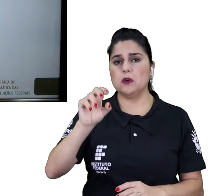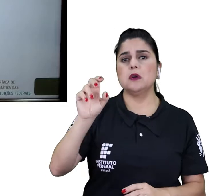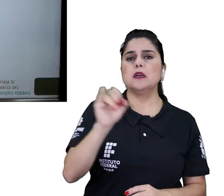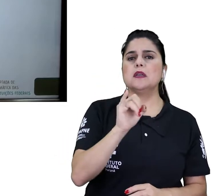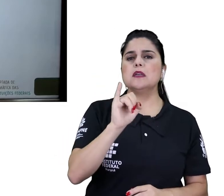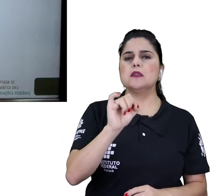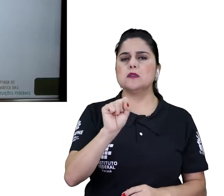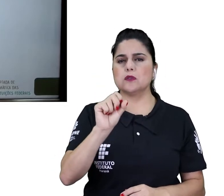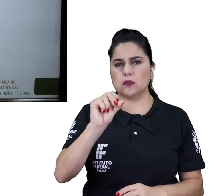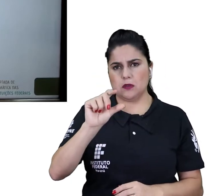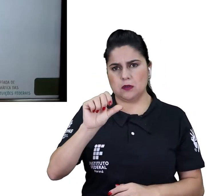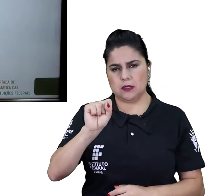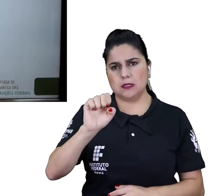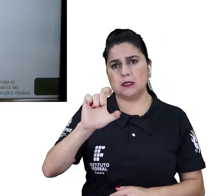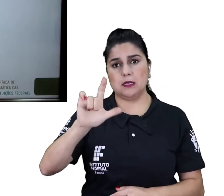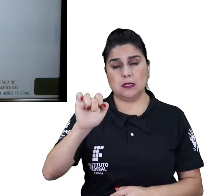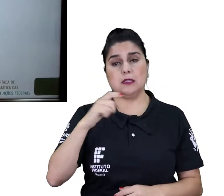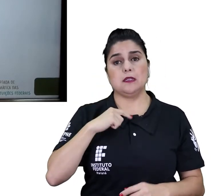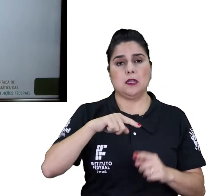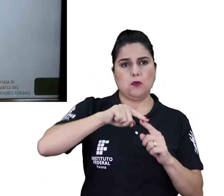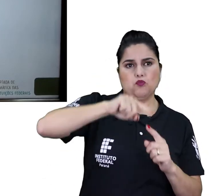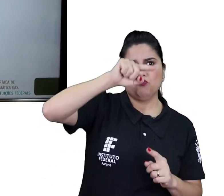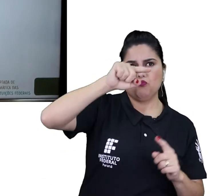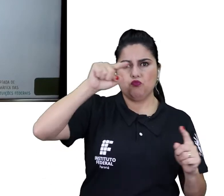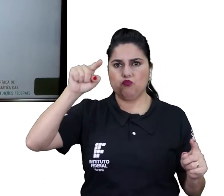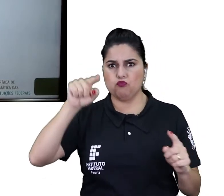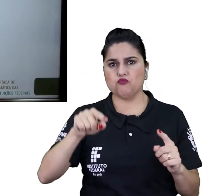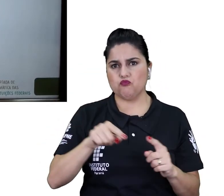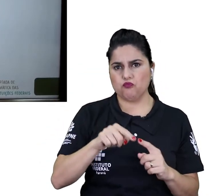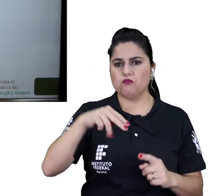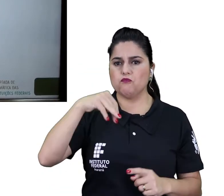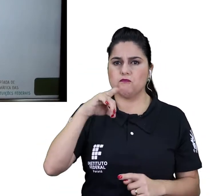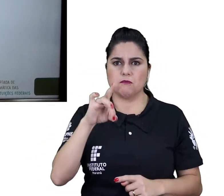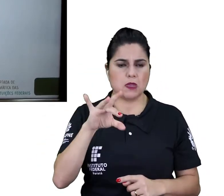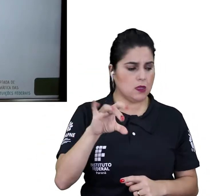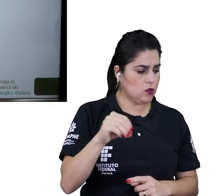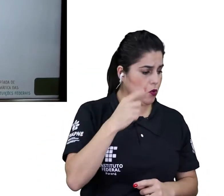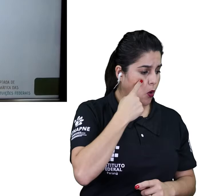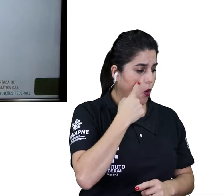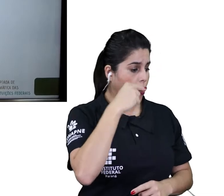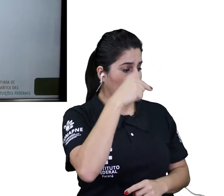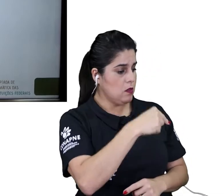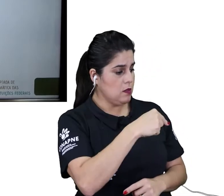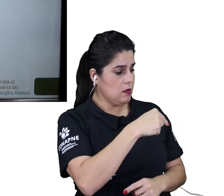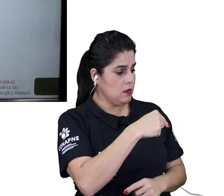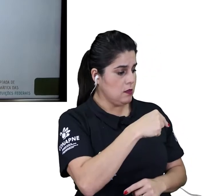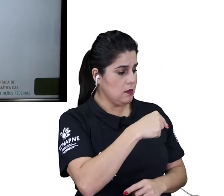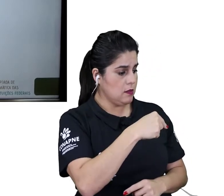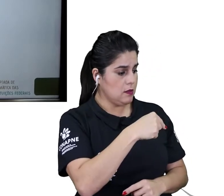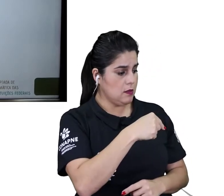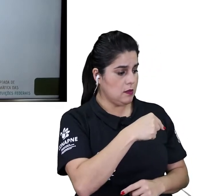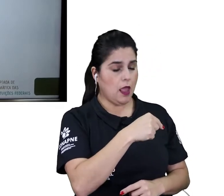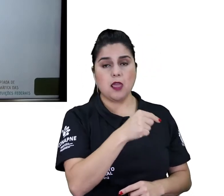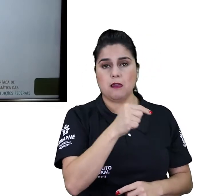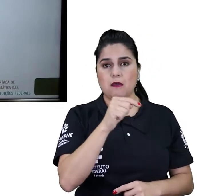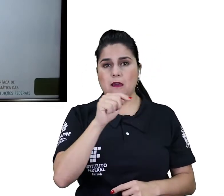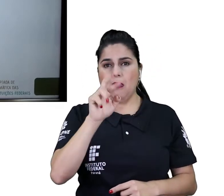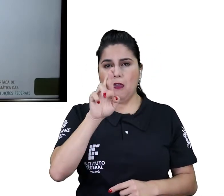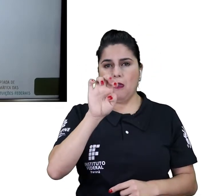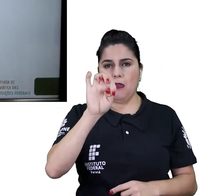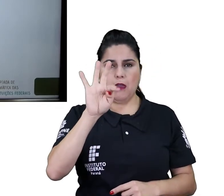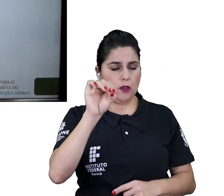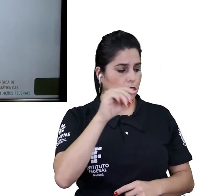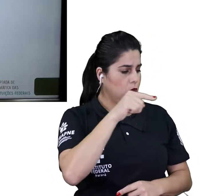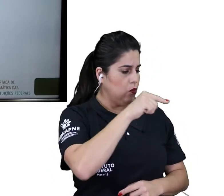onde aqui eu tenho os pontos médios. Aqui temos um ângulo reto, aqui